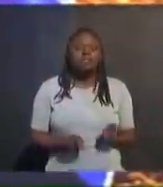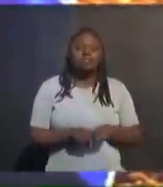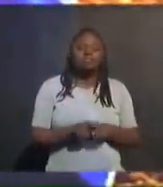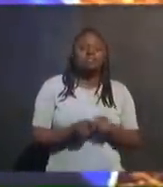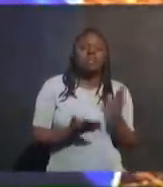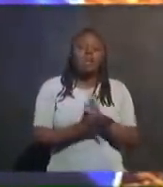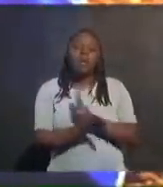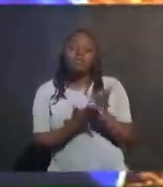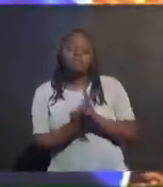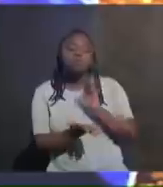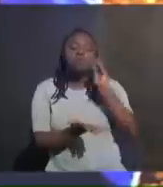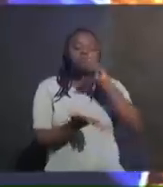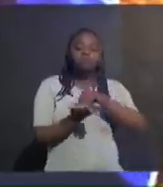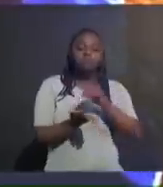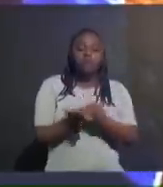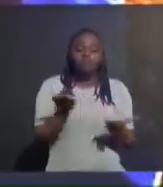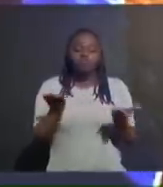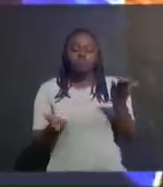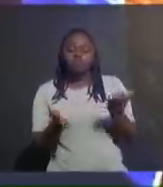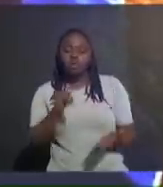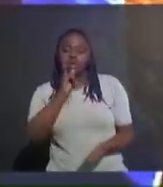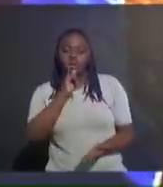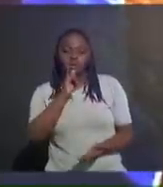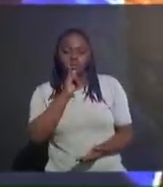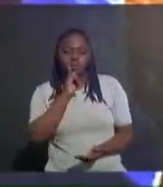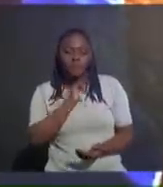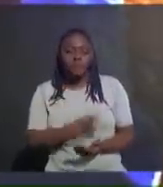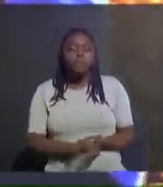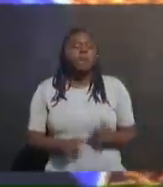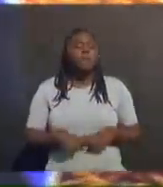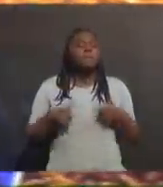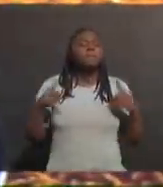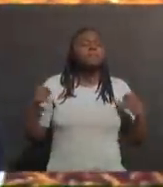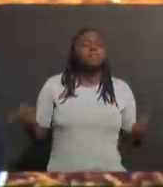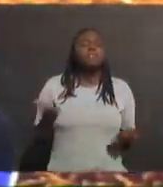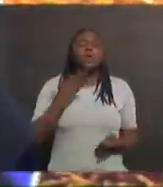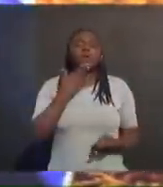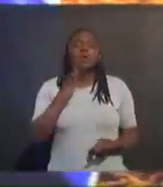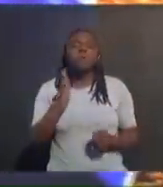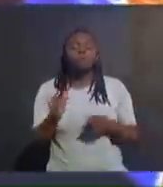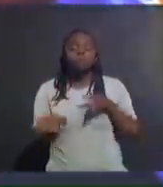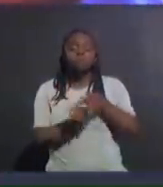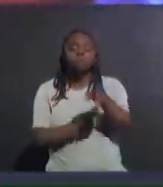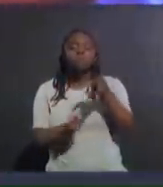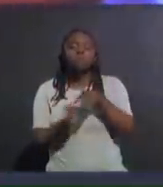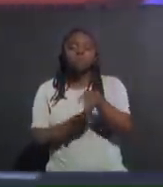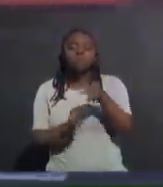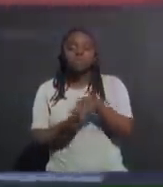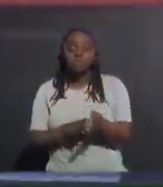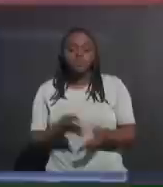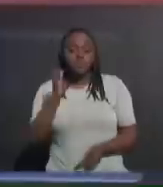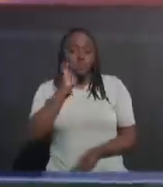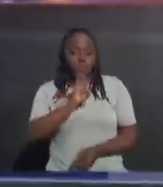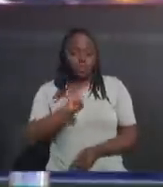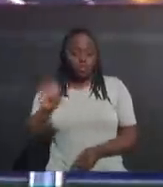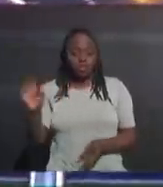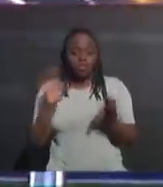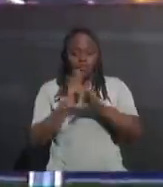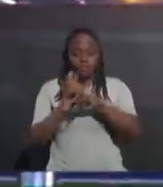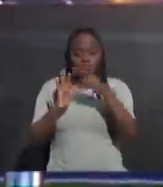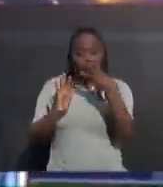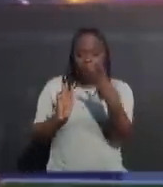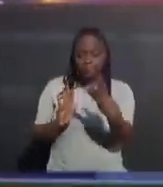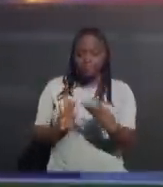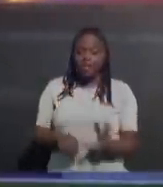equilíbrios, alguns exemplos de desequilíbrio. Mas qual é o conselho bíblico? Eclesiastes 3. Há tempo